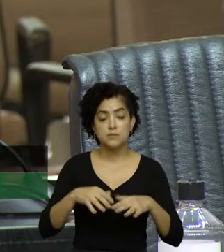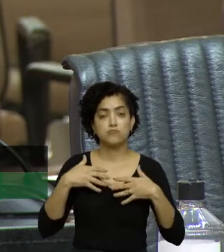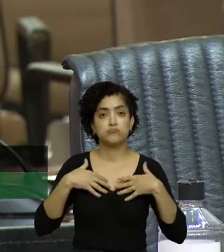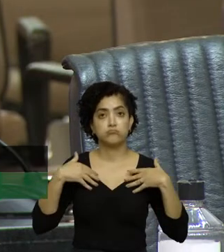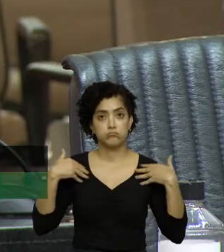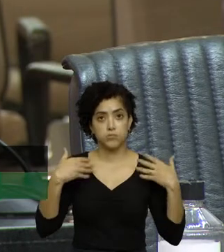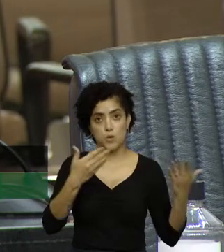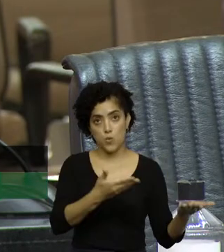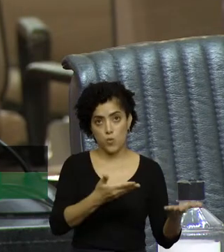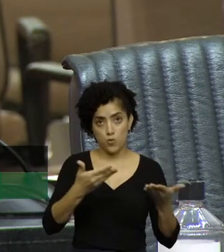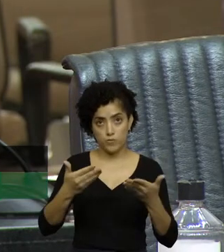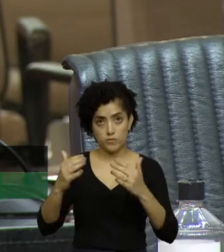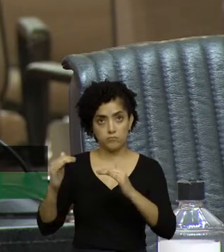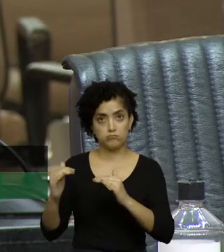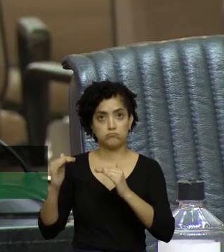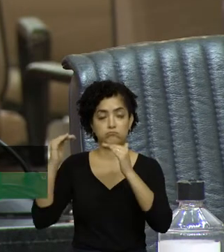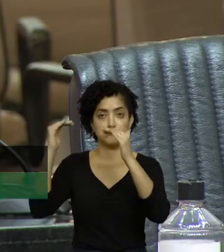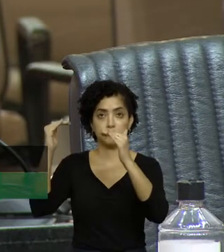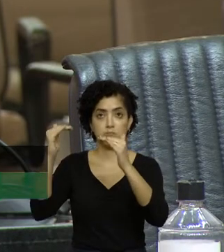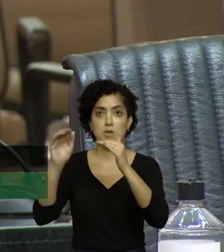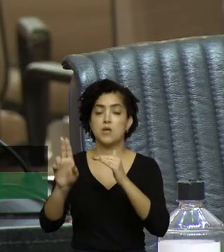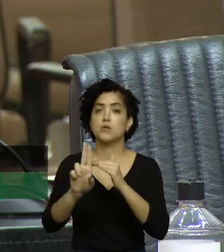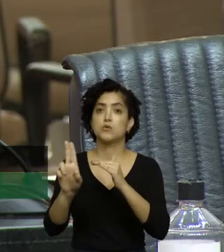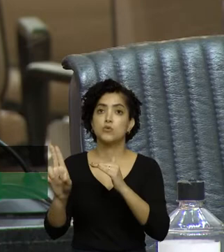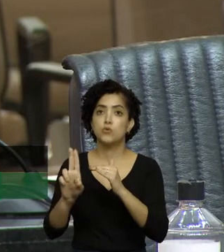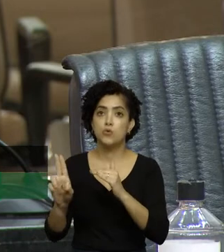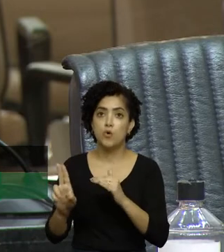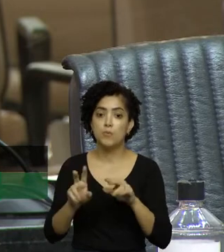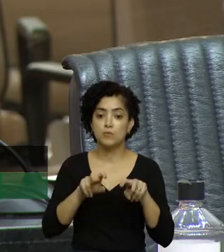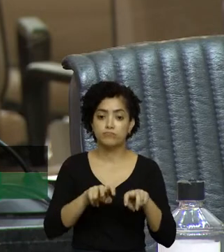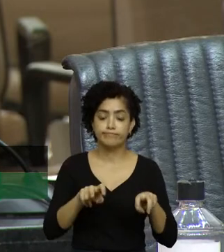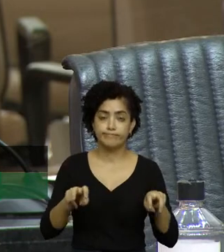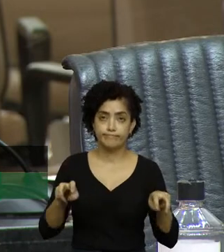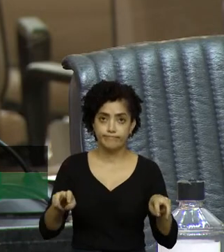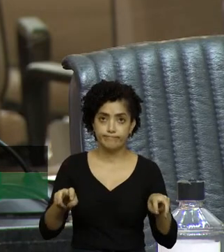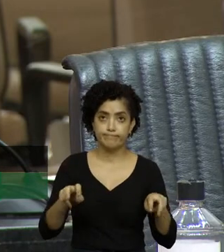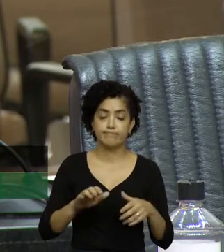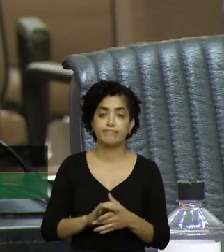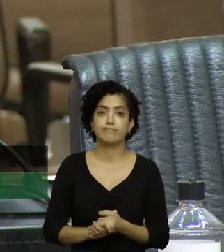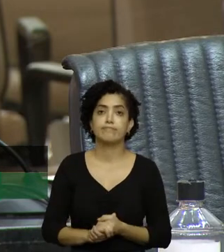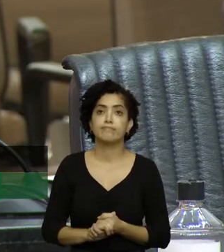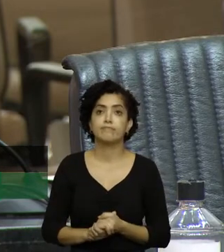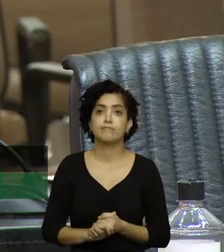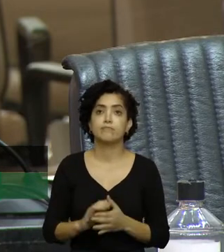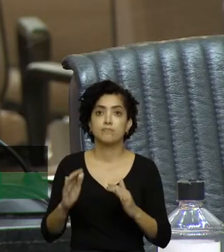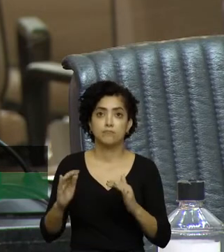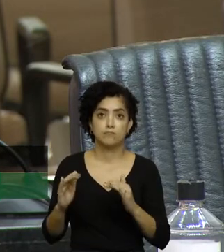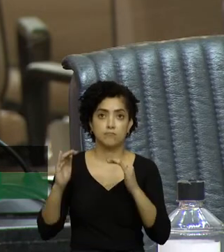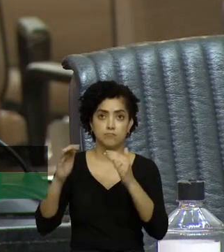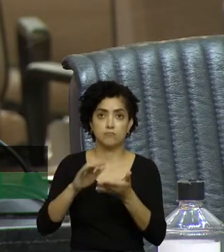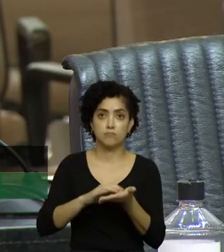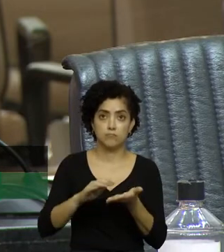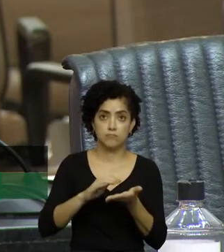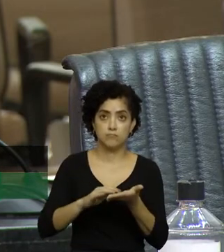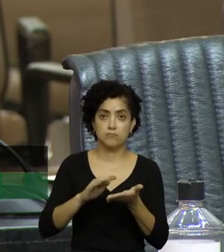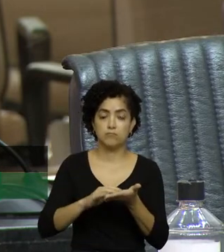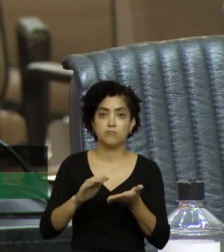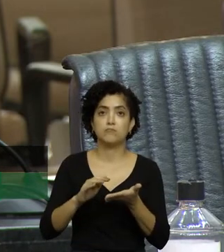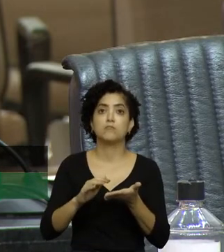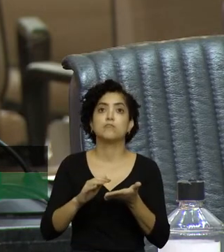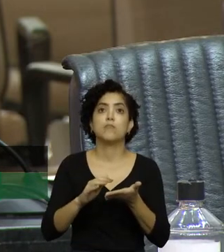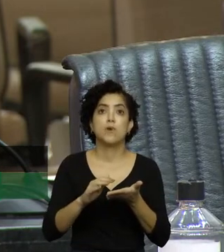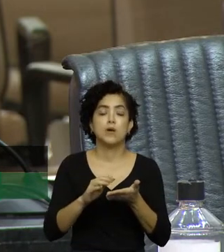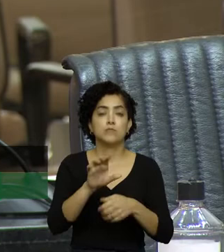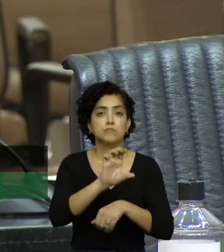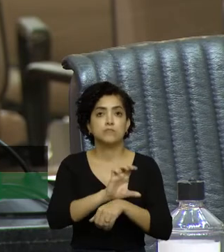as excelentíssimas autoridades nominadas para tomarem assento à mesa. Excelentíssimo senhor secretário de Estado da Agricultura e da Pesca,